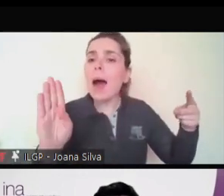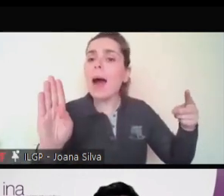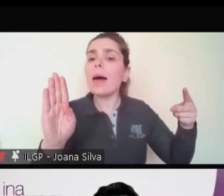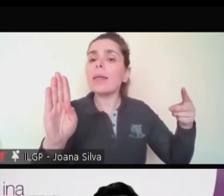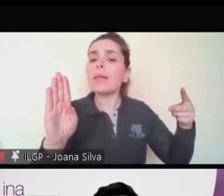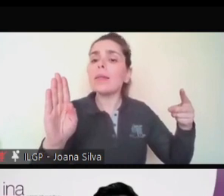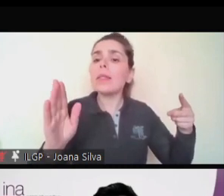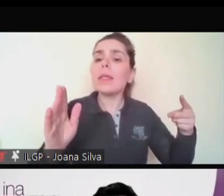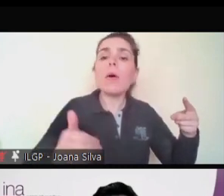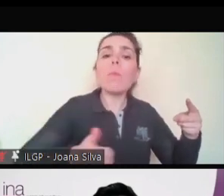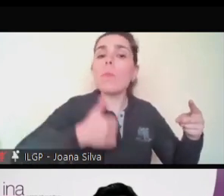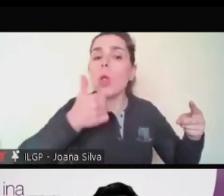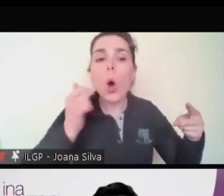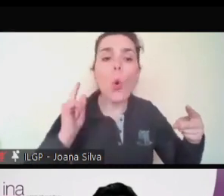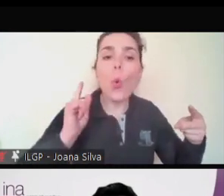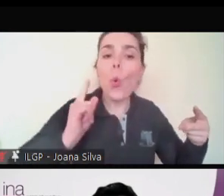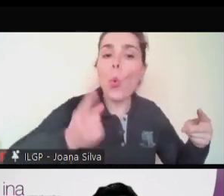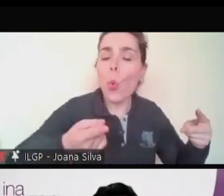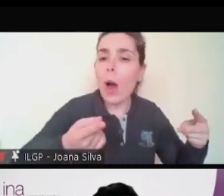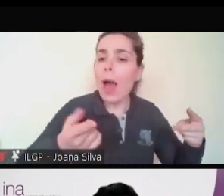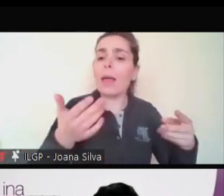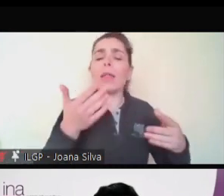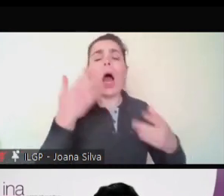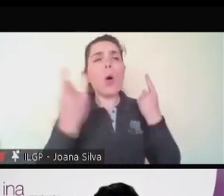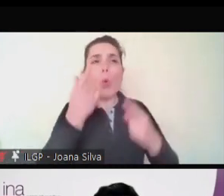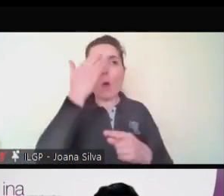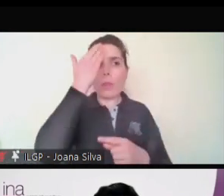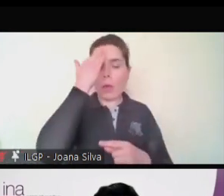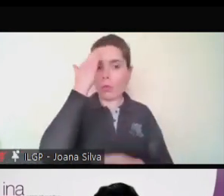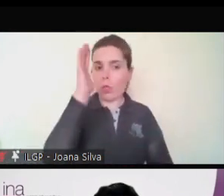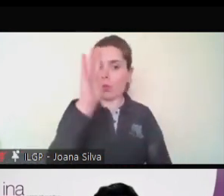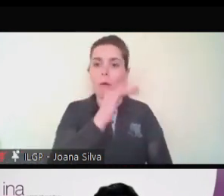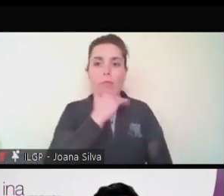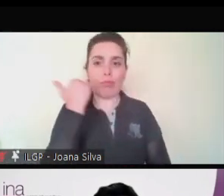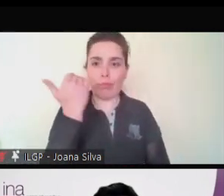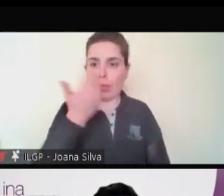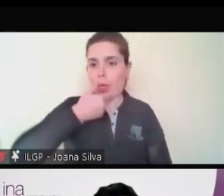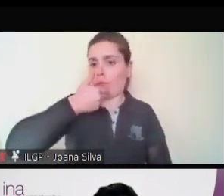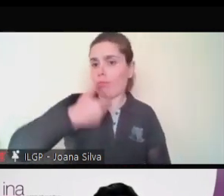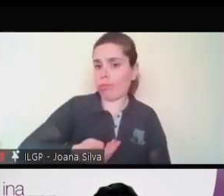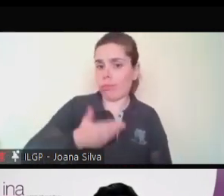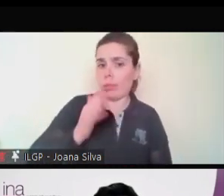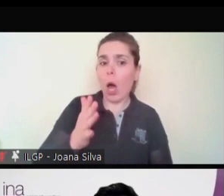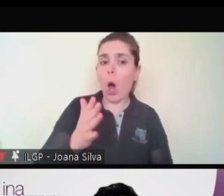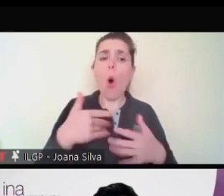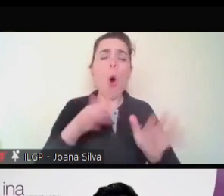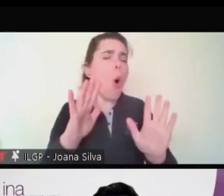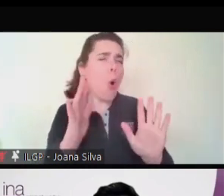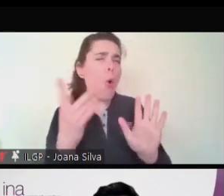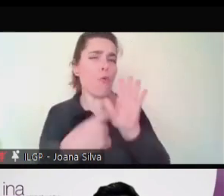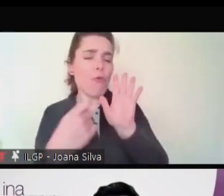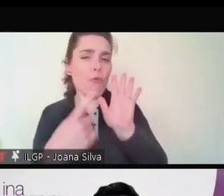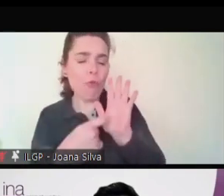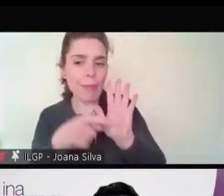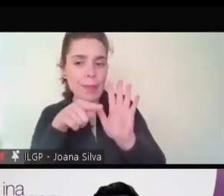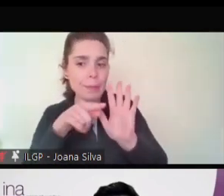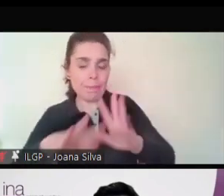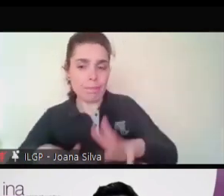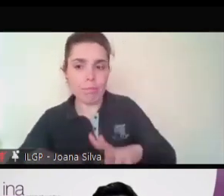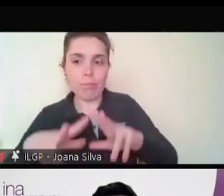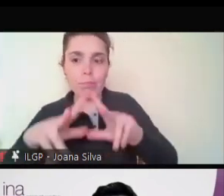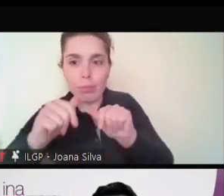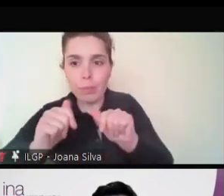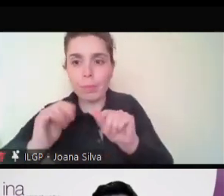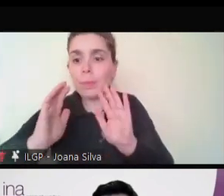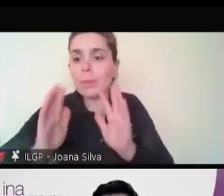existe, se a tecnologia é uma tecnologia já madura, se é uma tecnologia que importa capacitar e sim, em